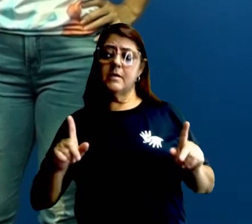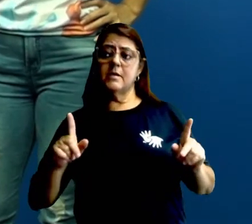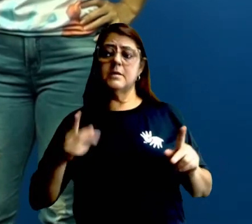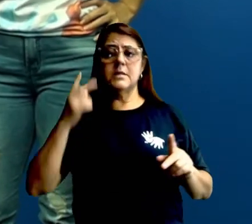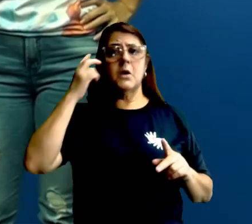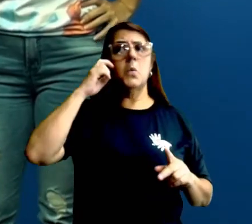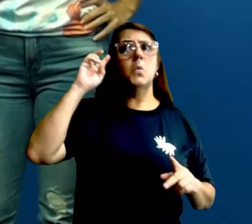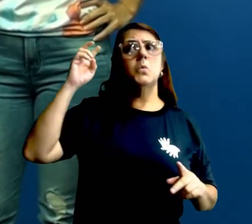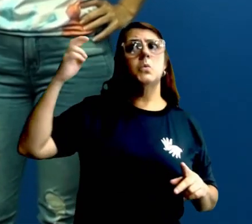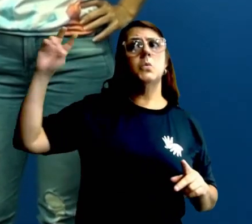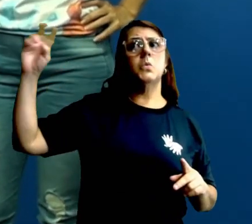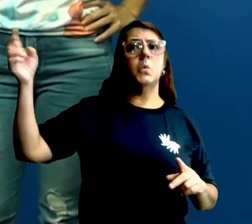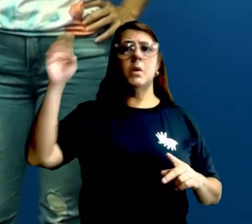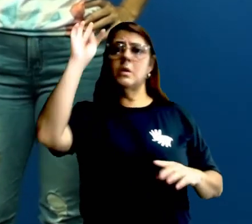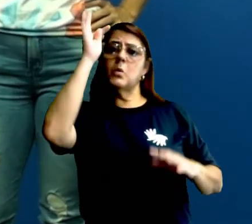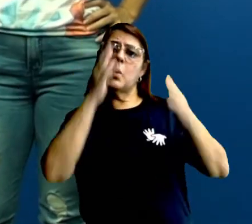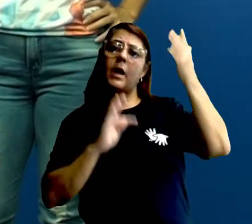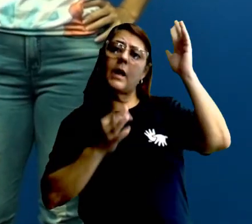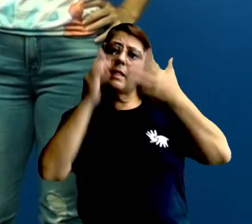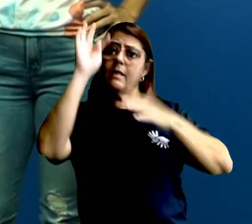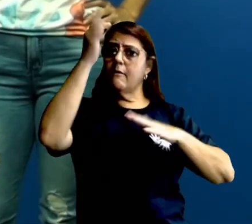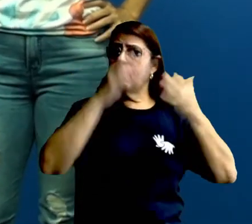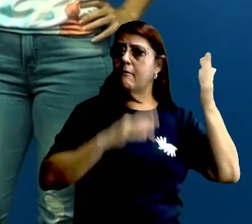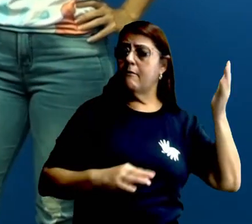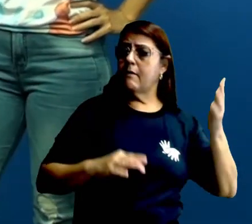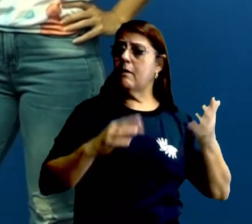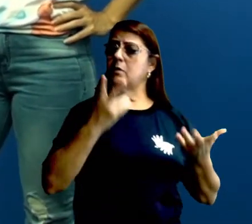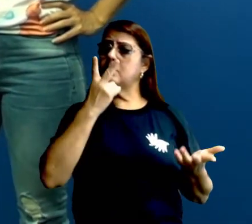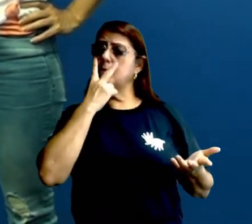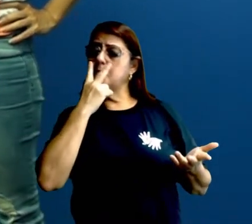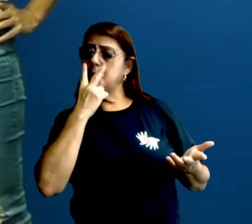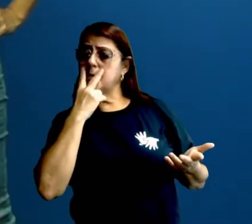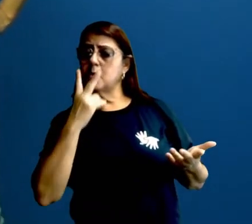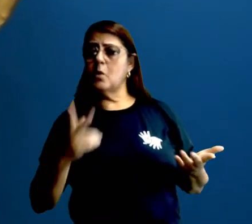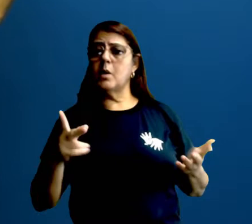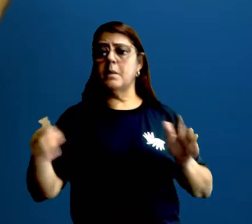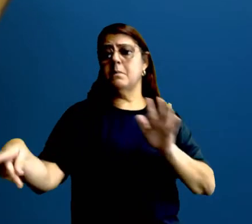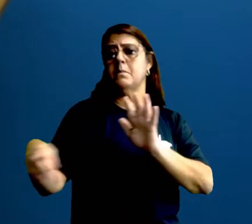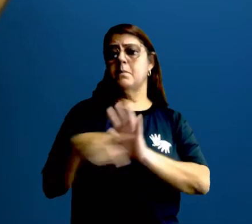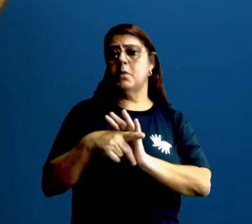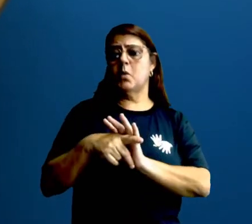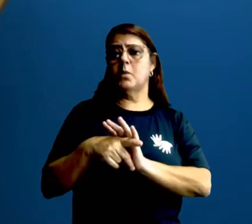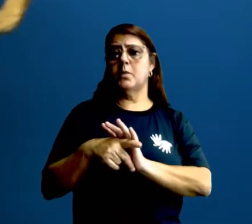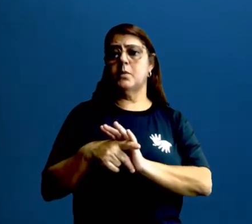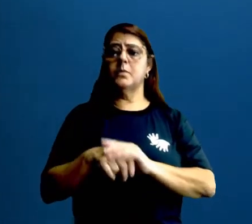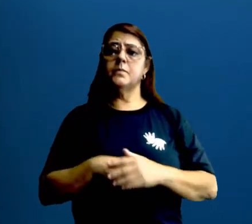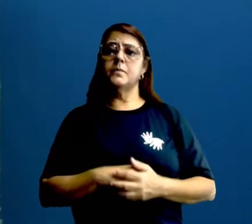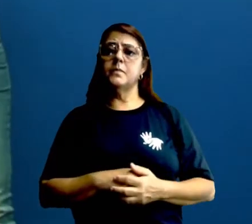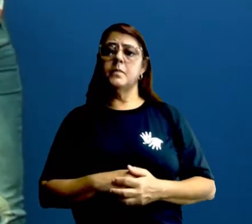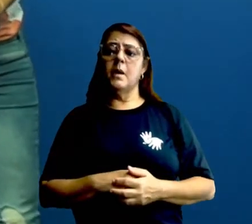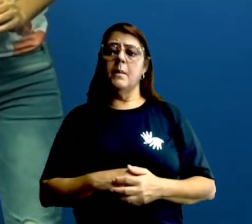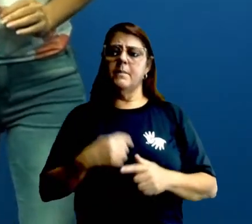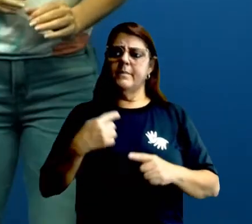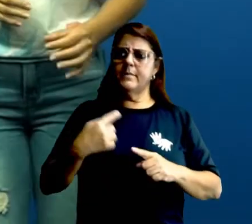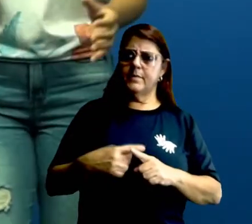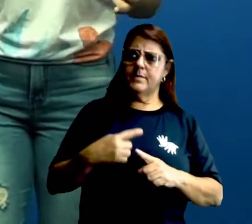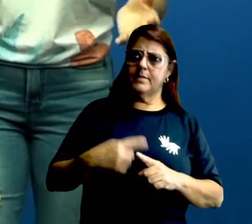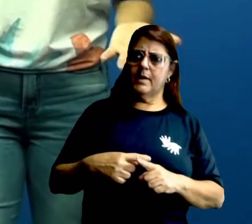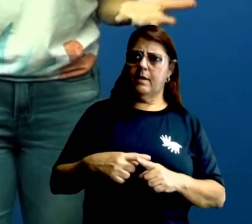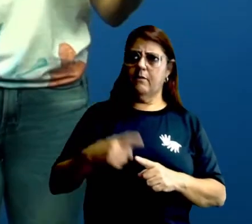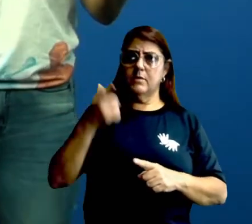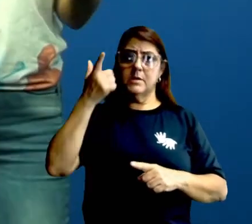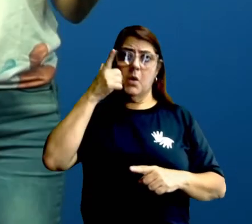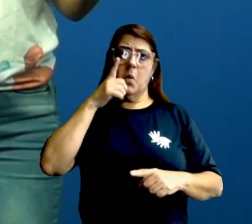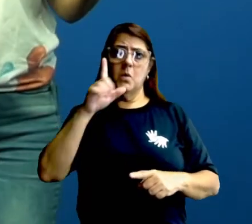diferença, essa cultura carnavalesca que nós temos é um patrimônio imaterial. Porque assim,